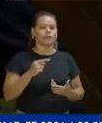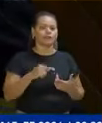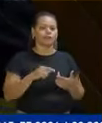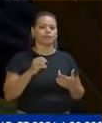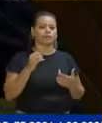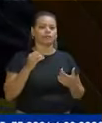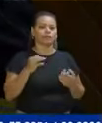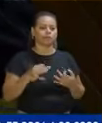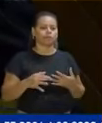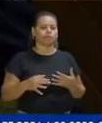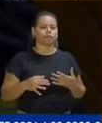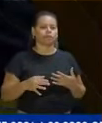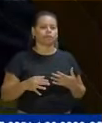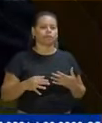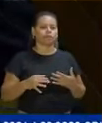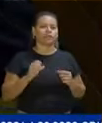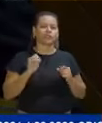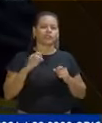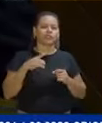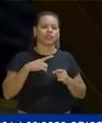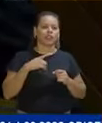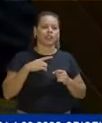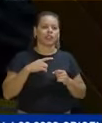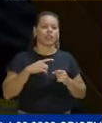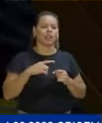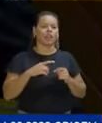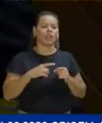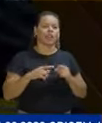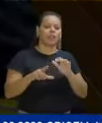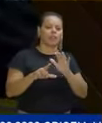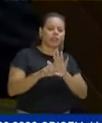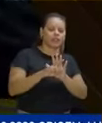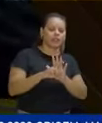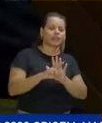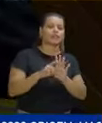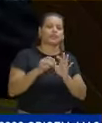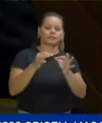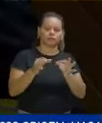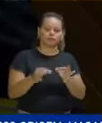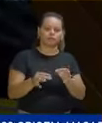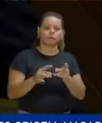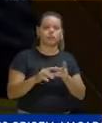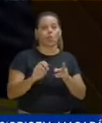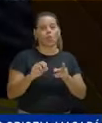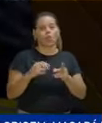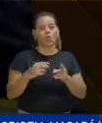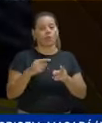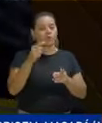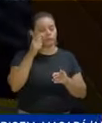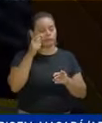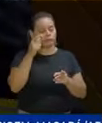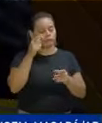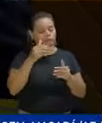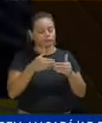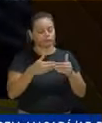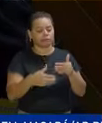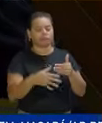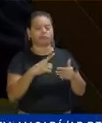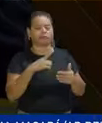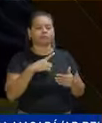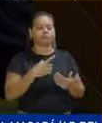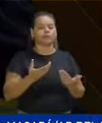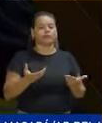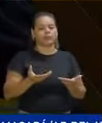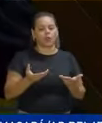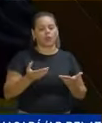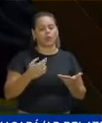de sua admissibilidade, quais sejam legitimidade e interesse processual. Portanto, eu entendo que é adequada e